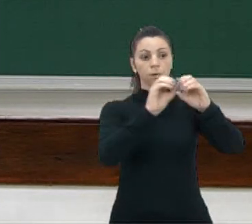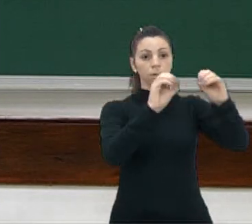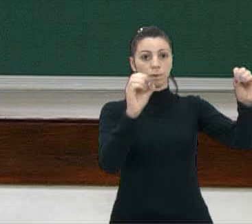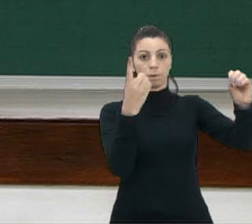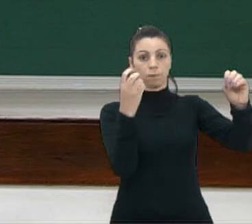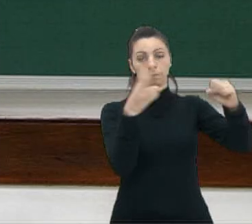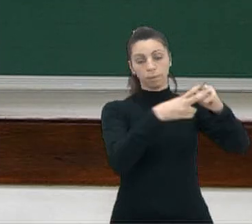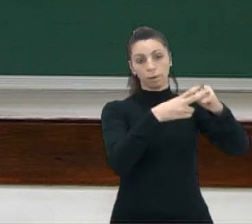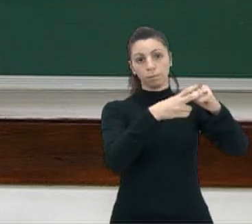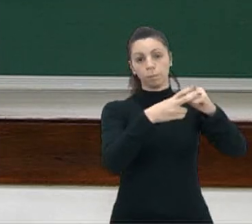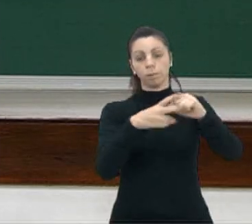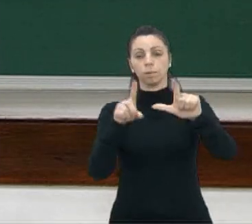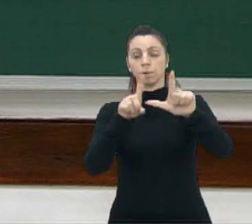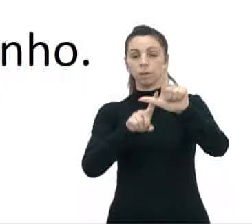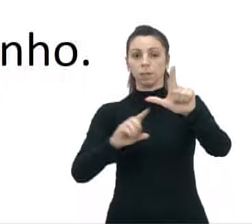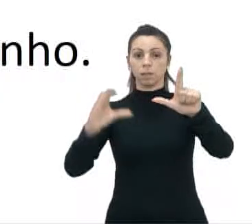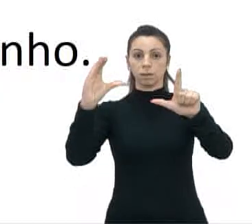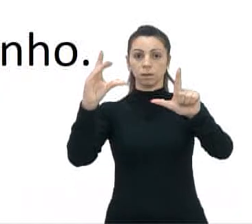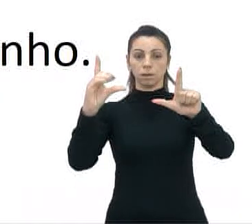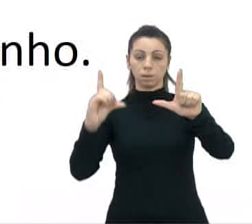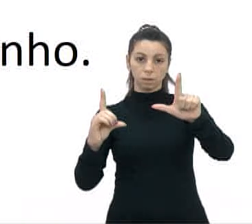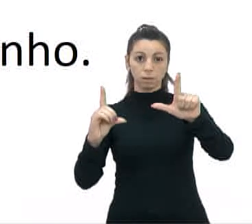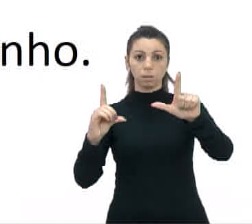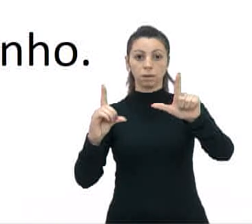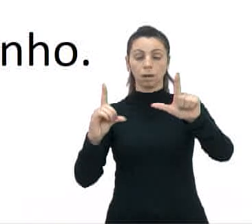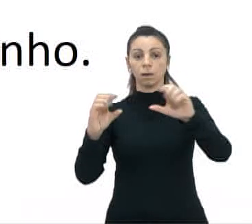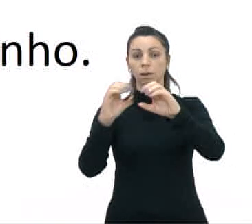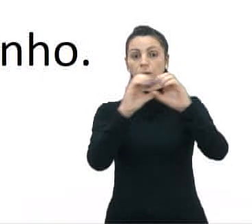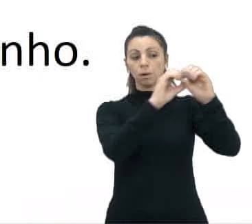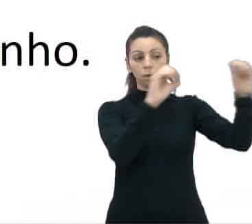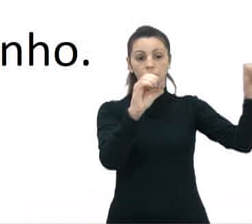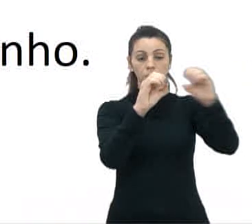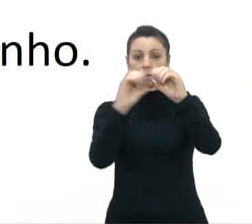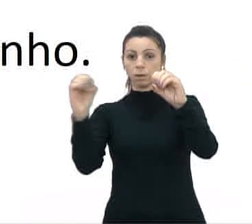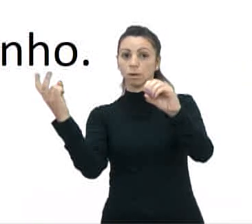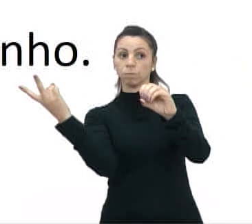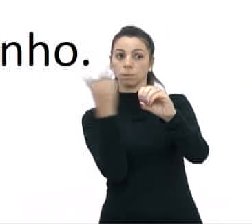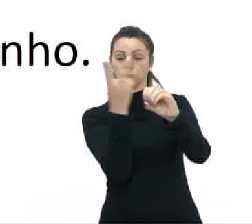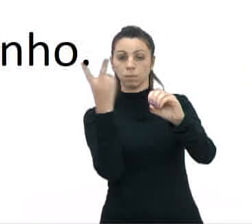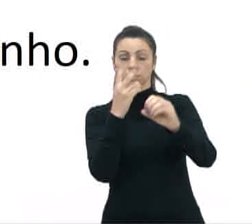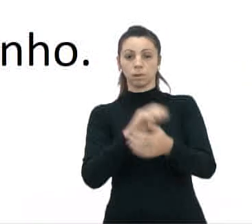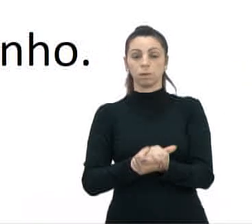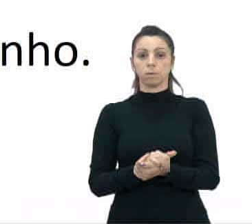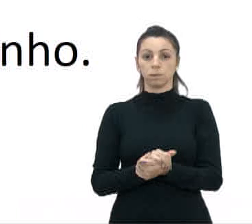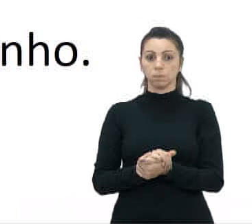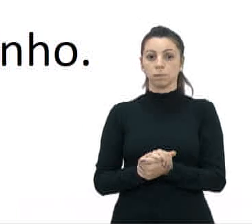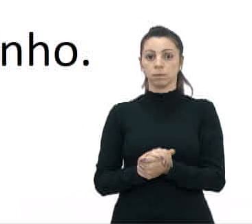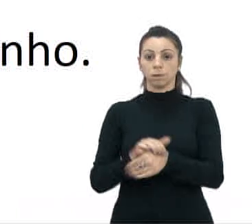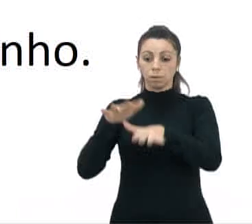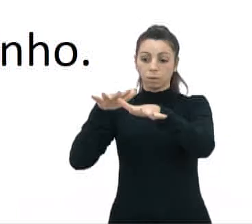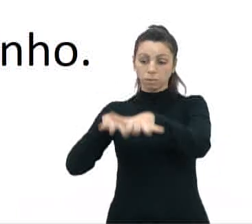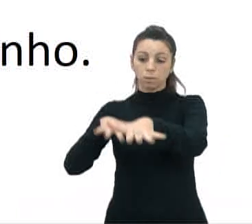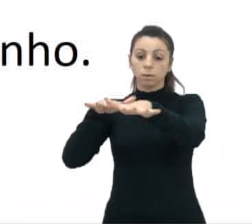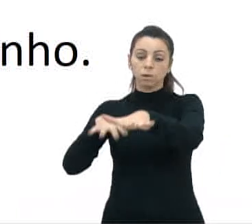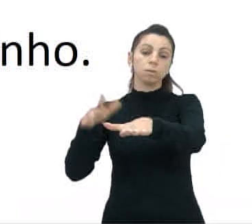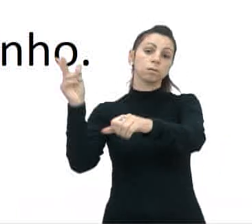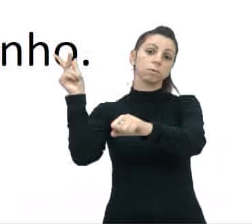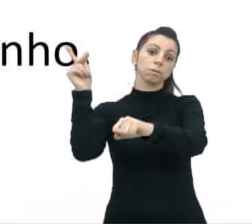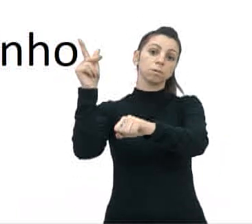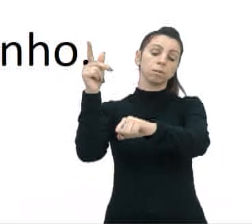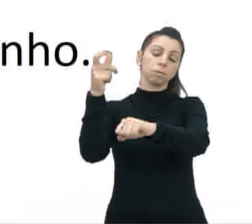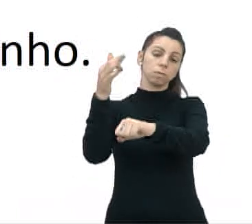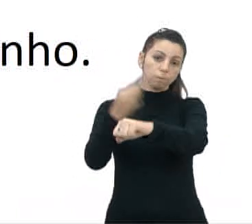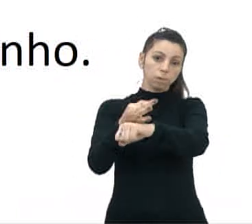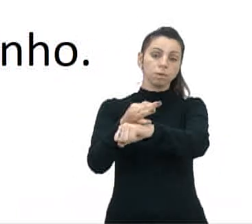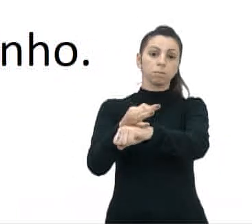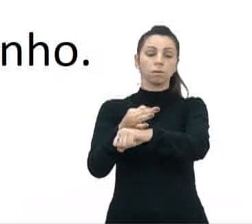compostos. Agora sim, o trânsito no feriado é o sujeito, o é um verbo de ligação. Então, sempre